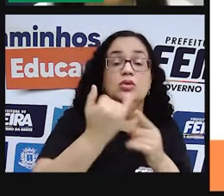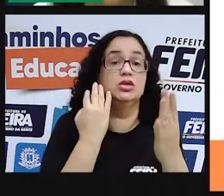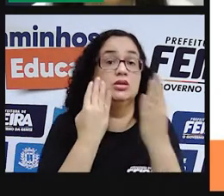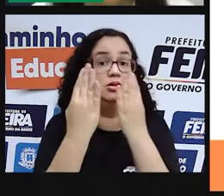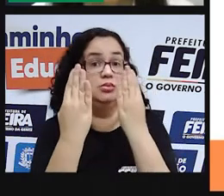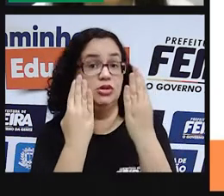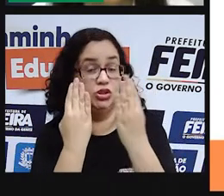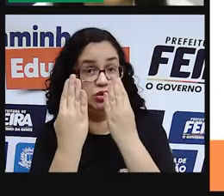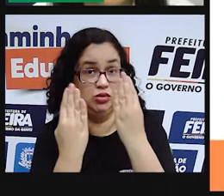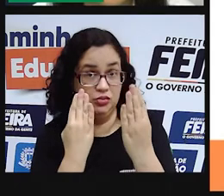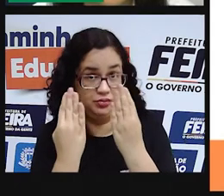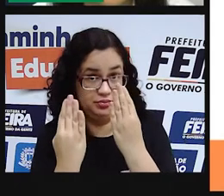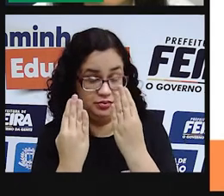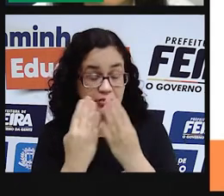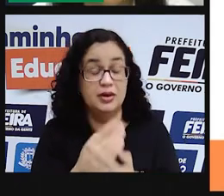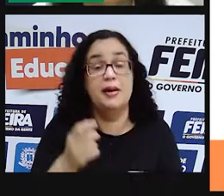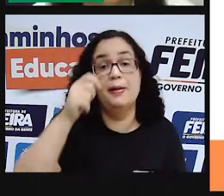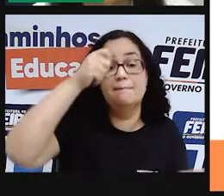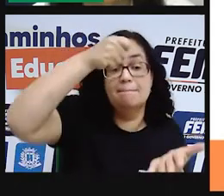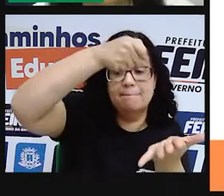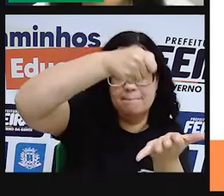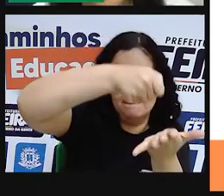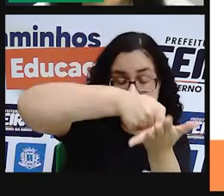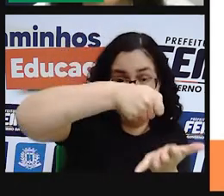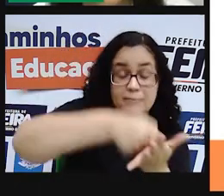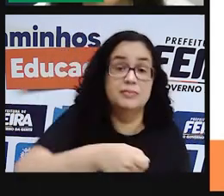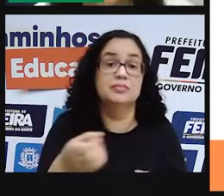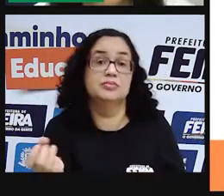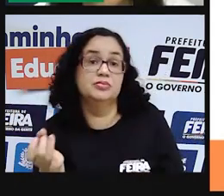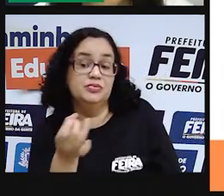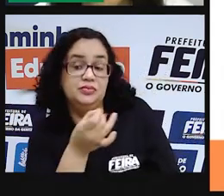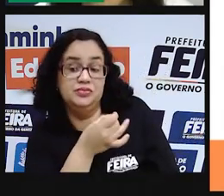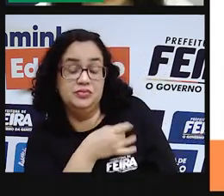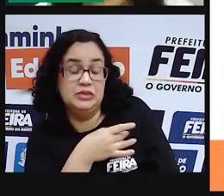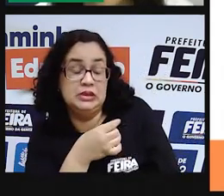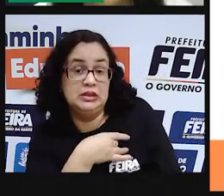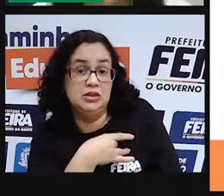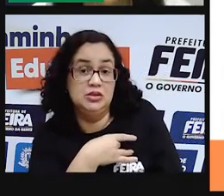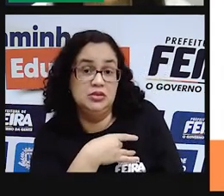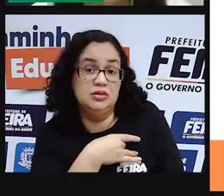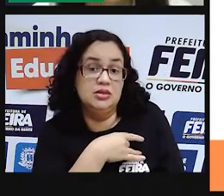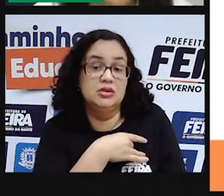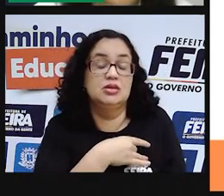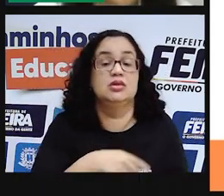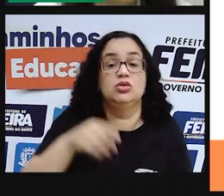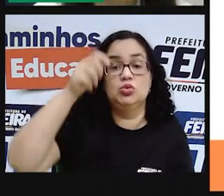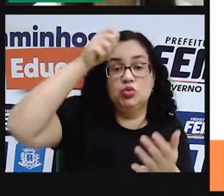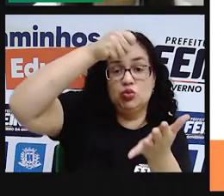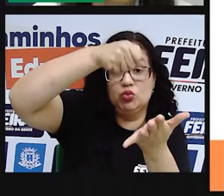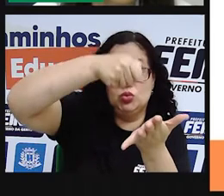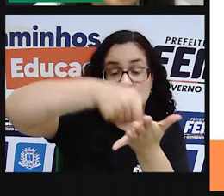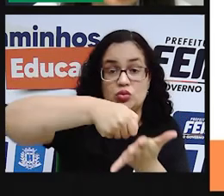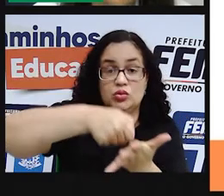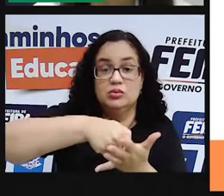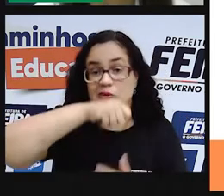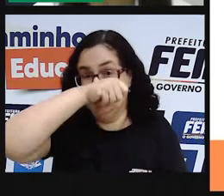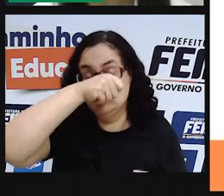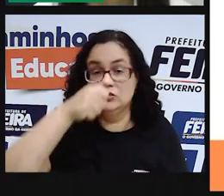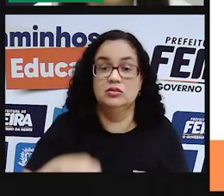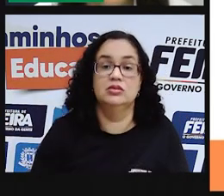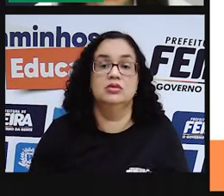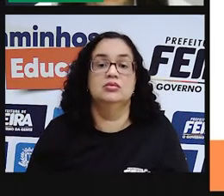psicológico: perseguir, amedrontar, aterrorizar, intimidar,